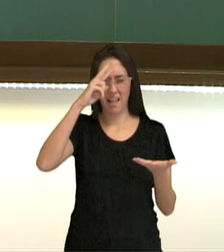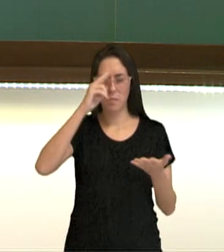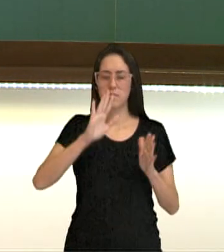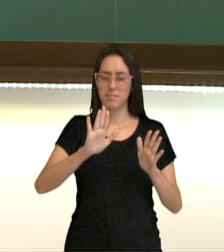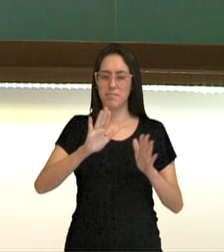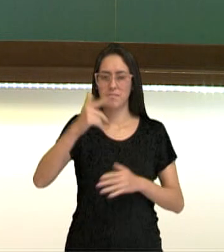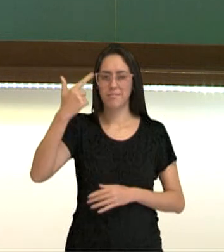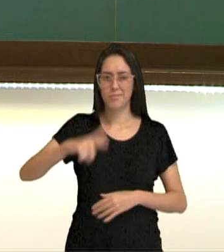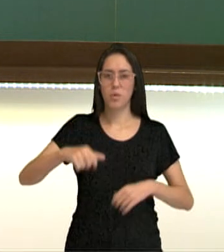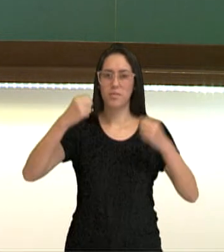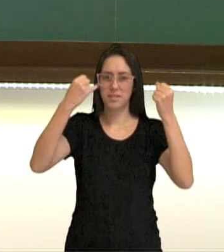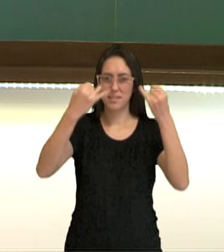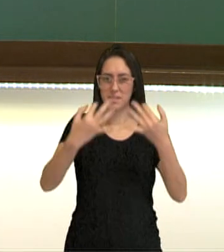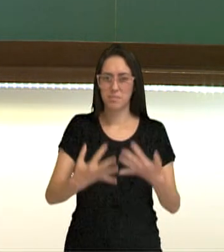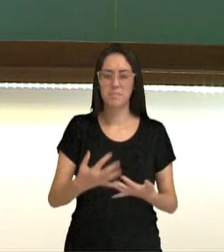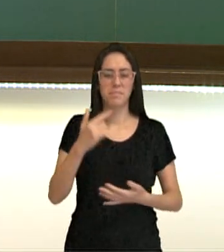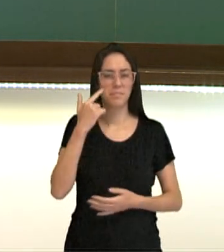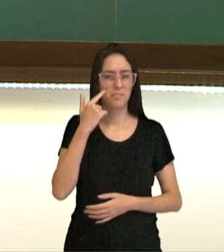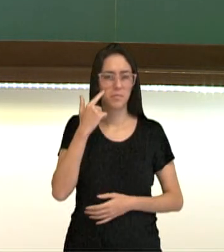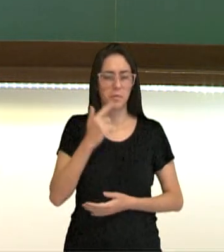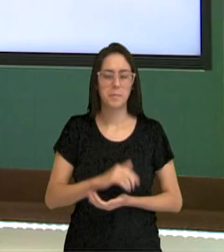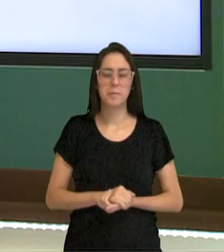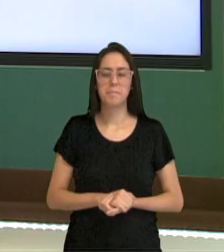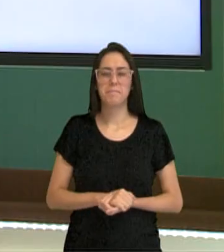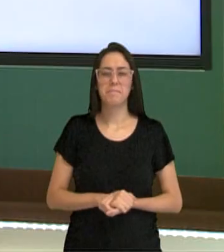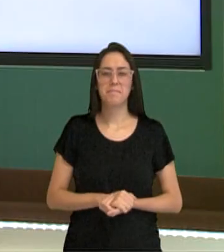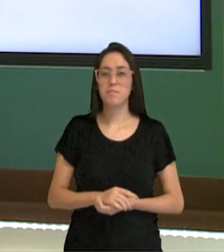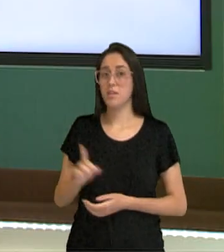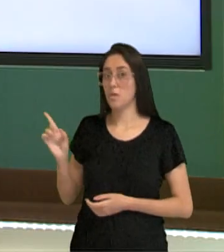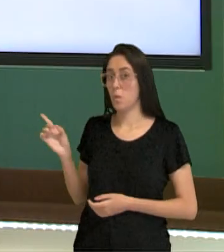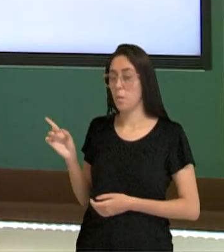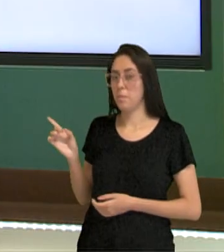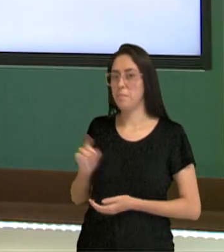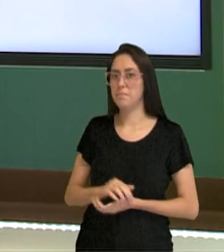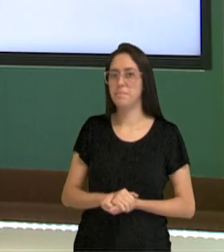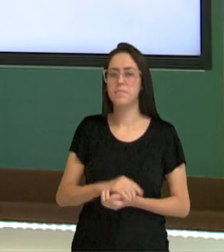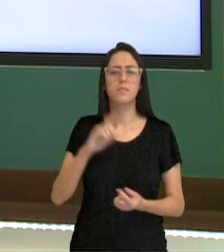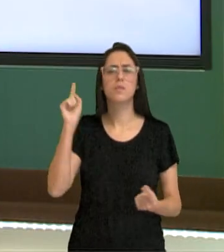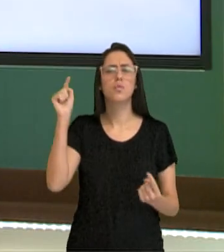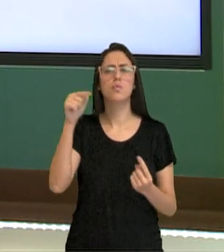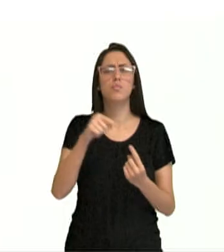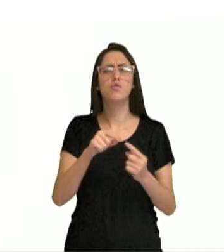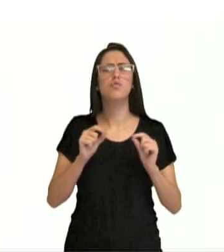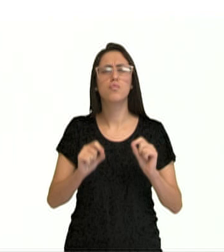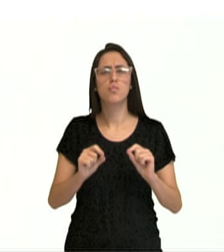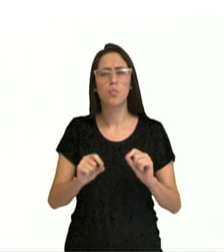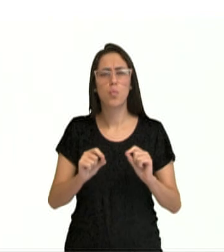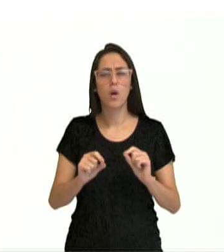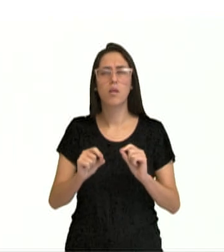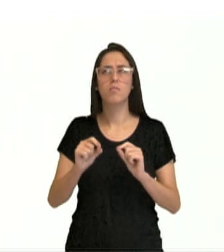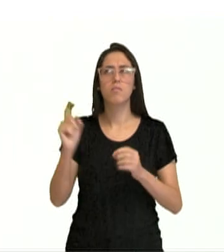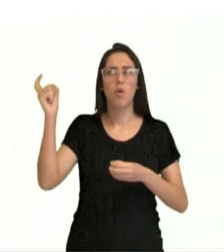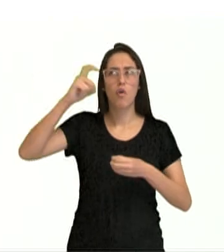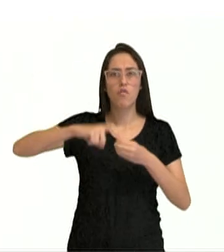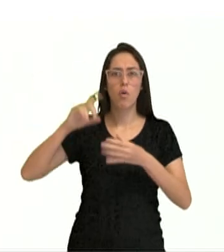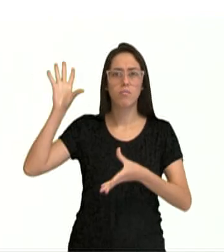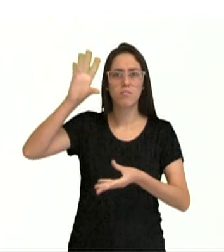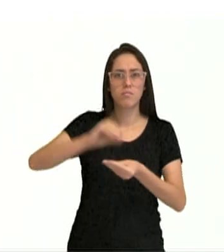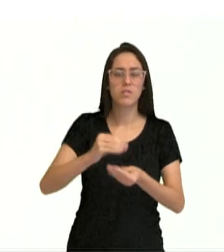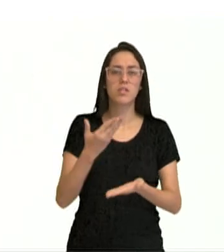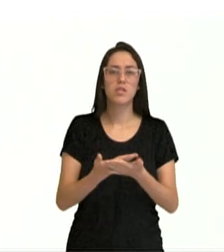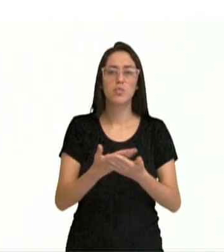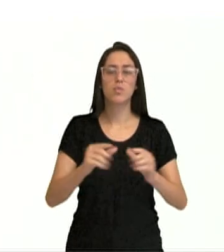Vamos relembrar e vamos trabalhar um pouquinho sobre isso. Olha lá. Objetivo: retomar o estudo de equação